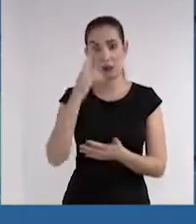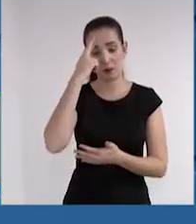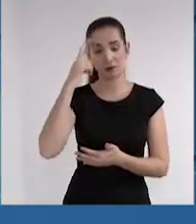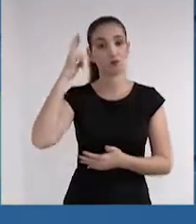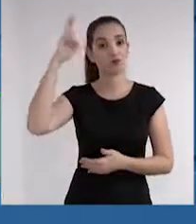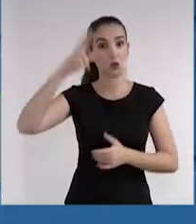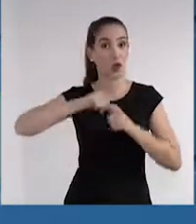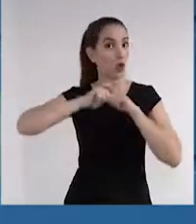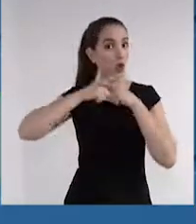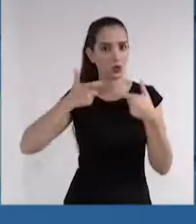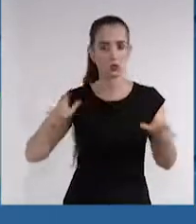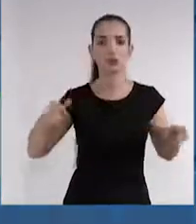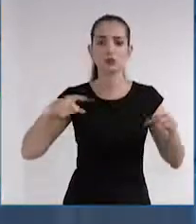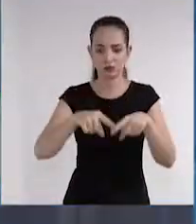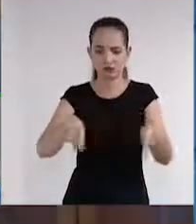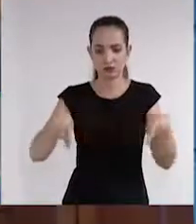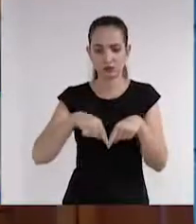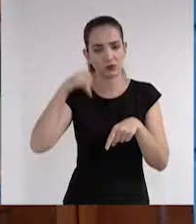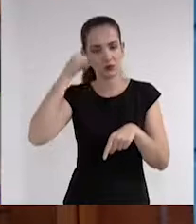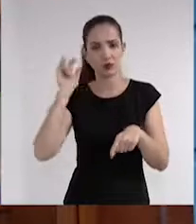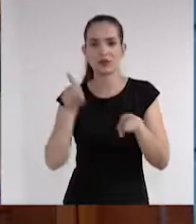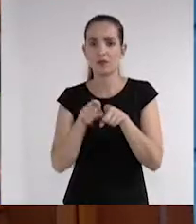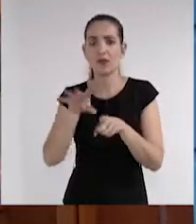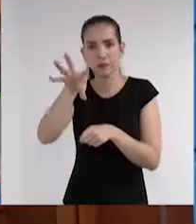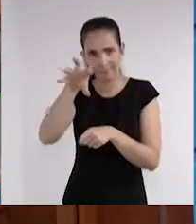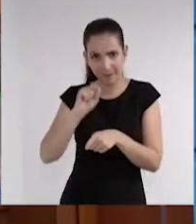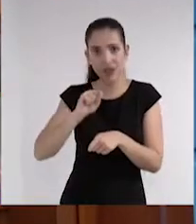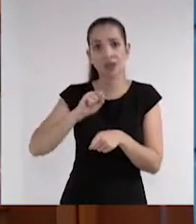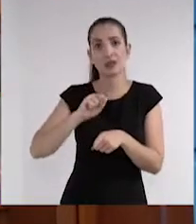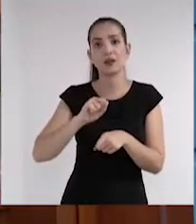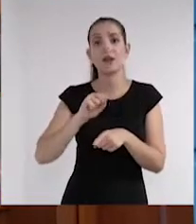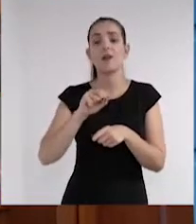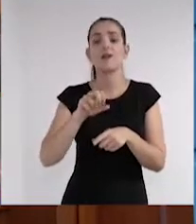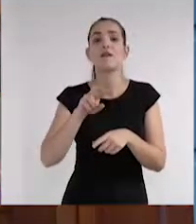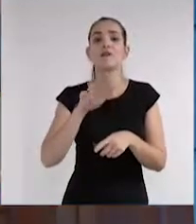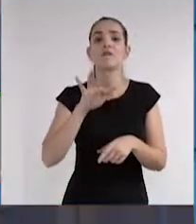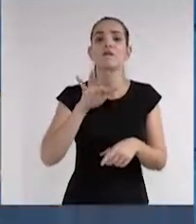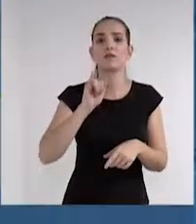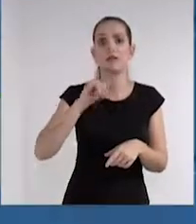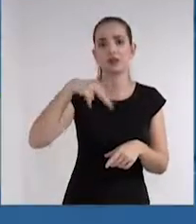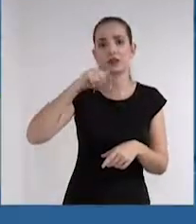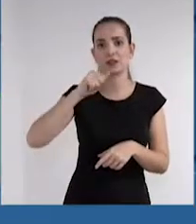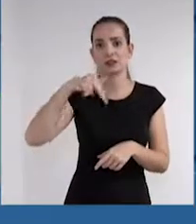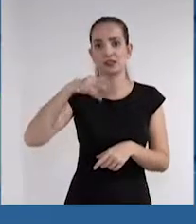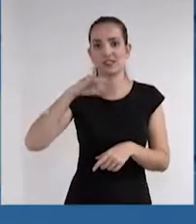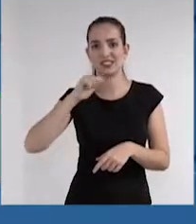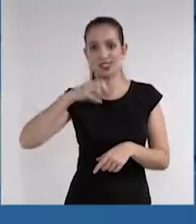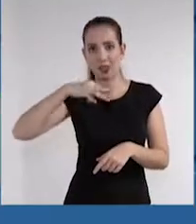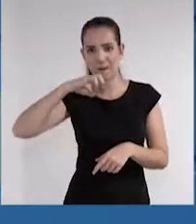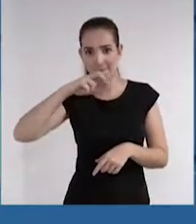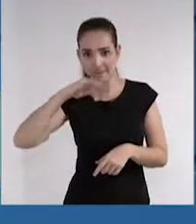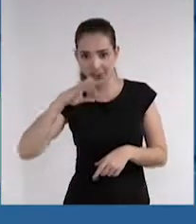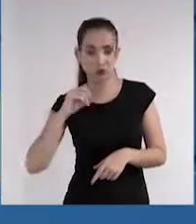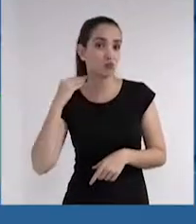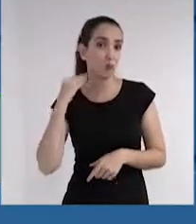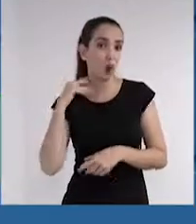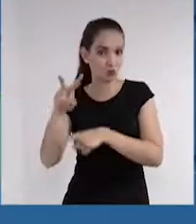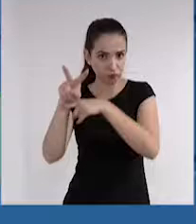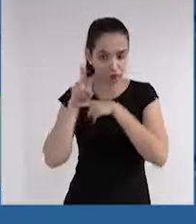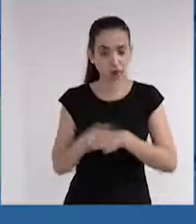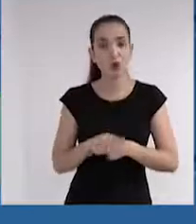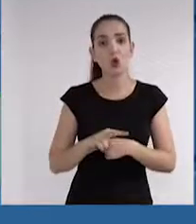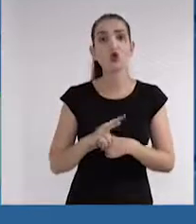deputado Cabal, também pegam financiamento com juros diferenciado, que é a parte equalizada. O que ele precisa pegar acima